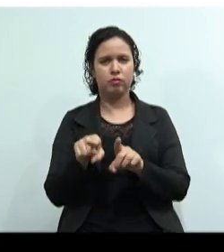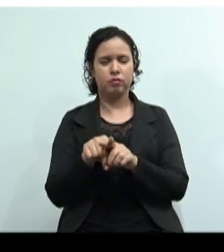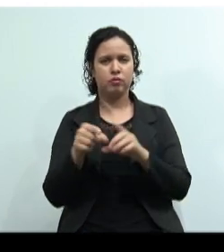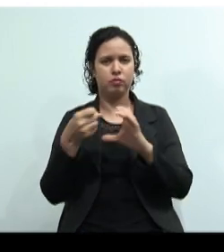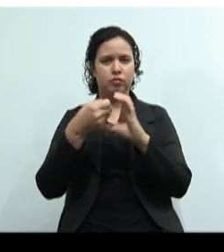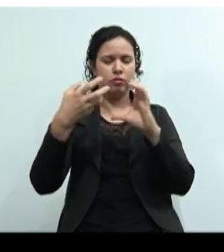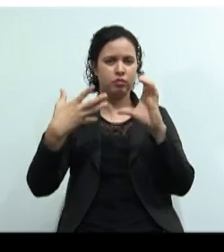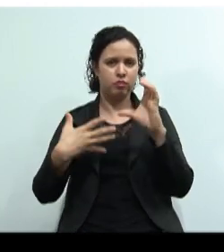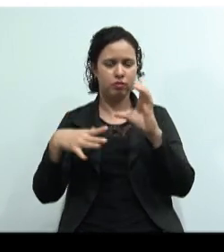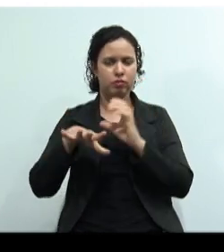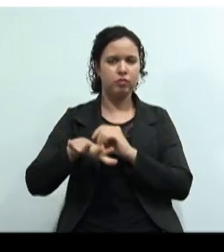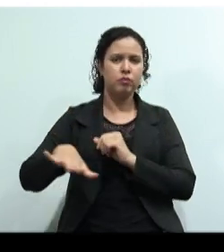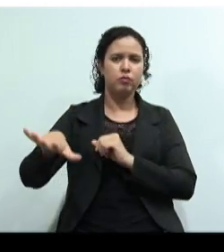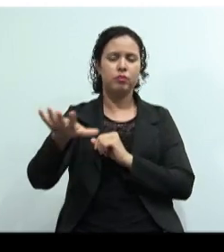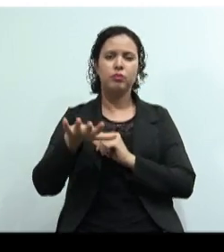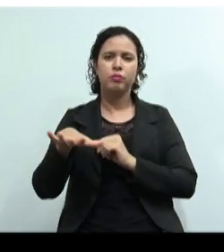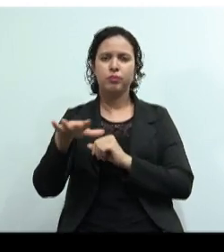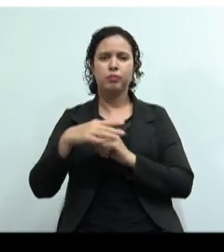do mercado.